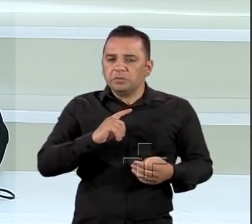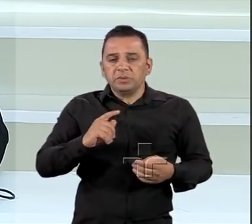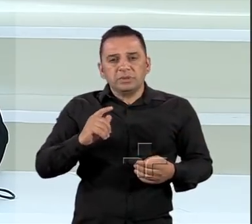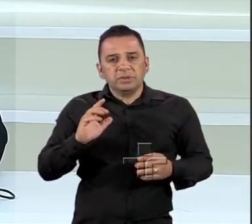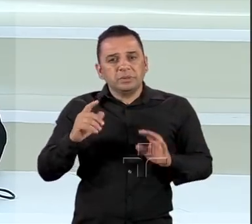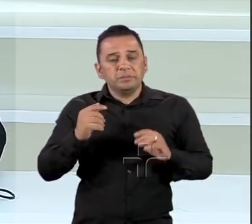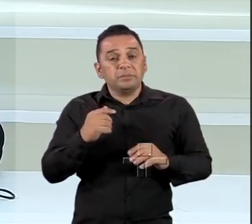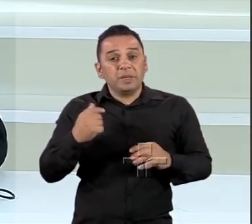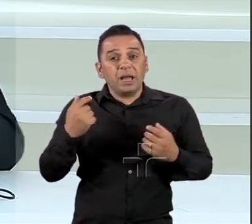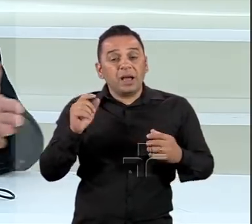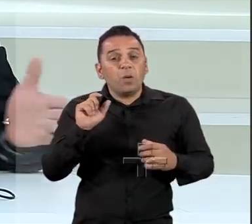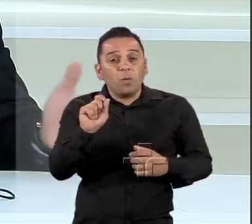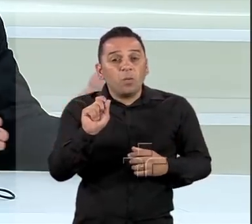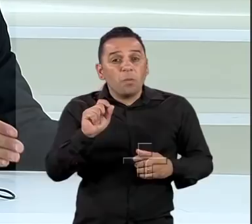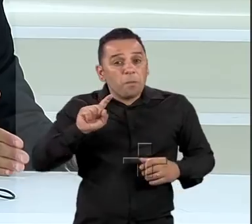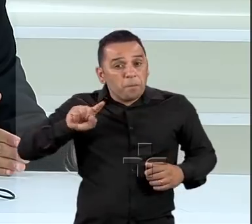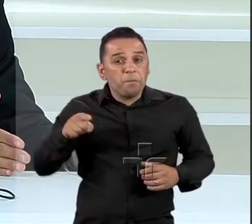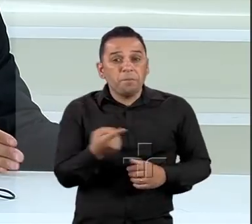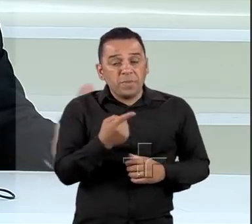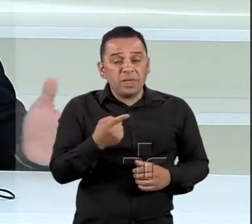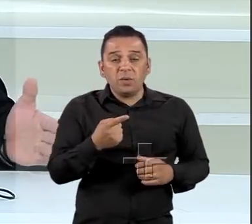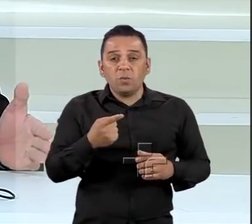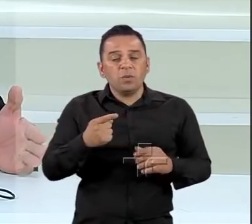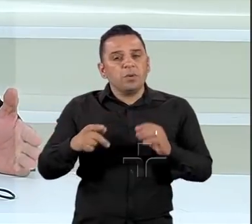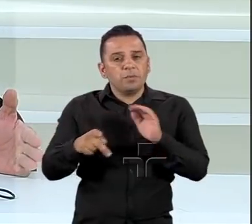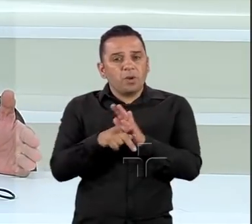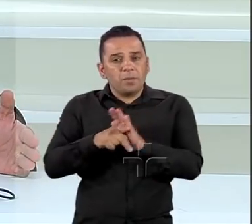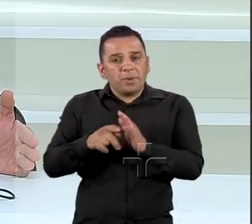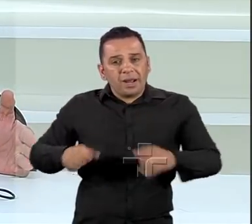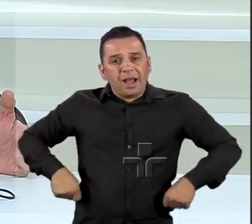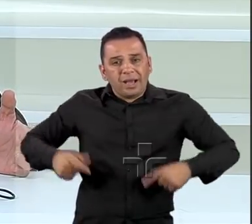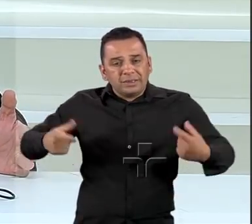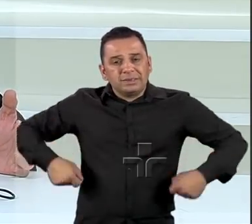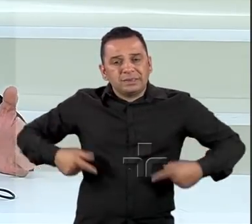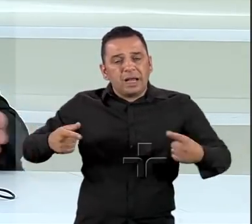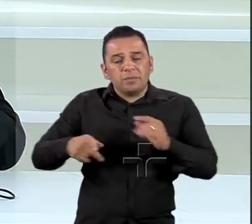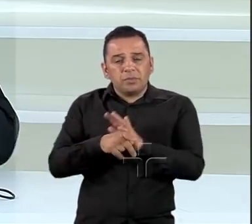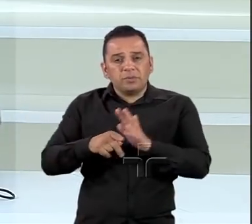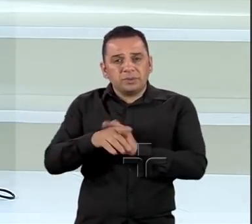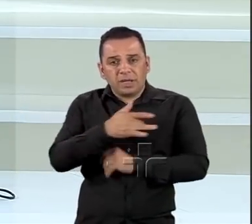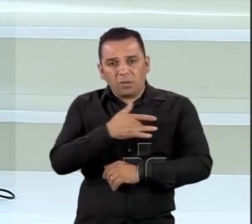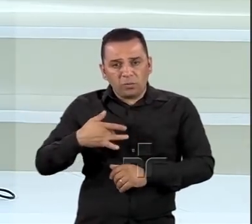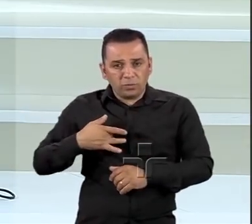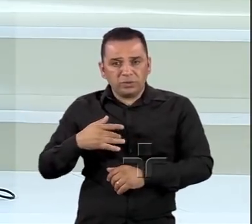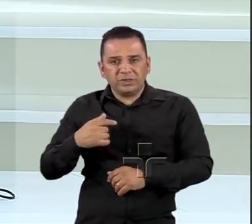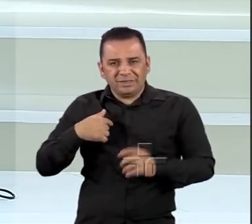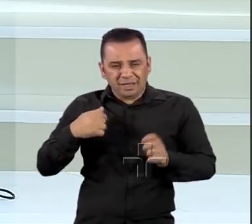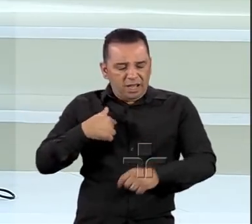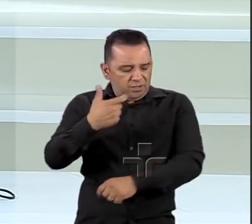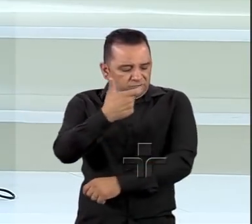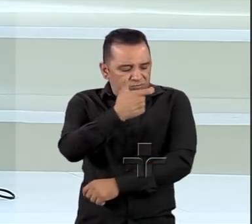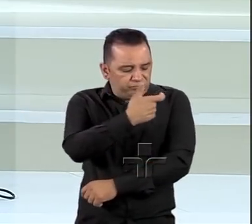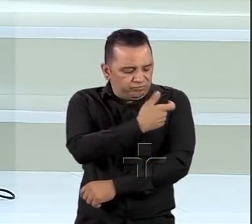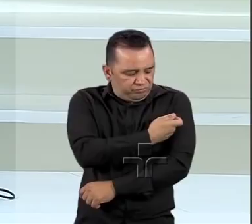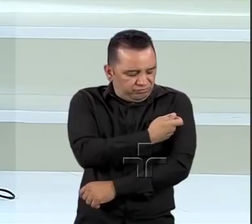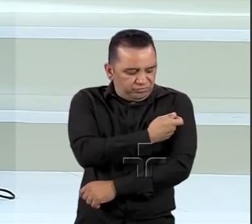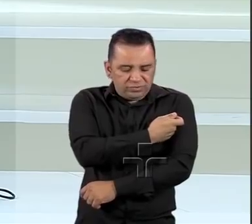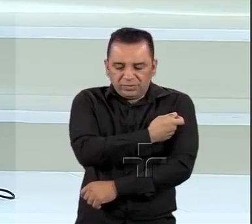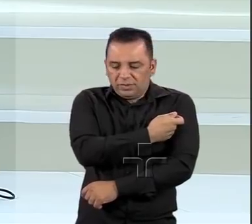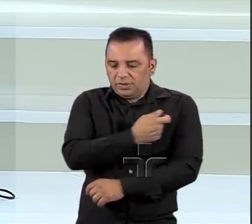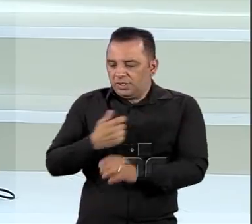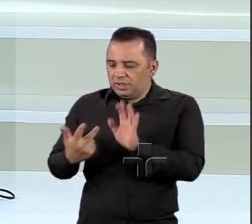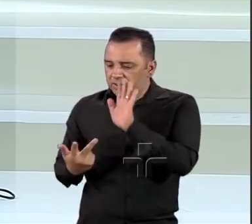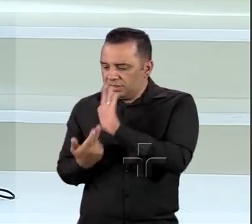com saúde. Como que a gente faz da vacina ao transplante cardíaco com R$1.000 por habitante